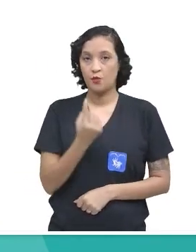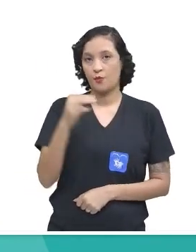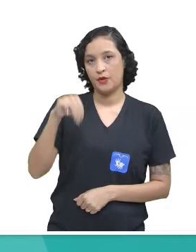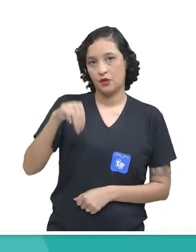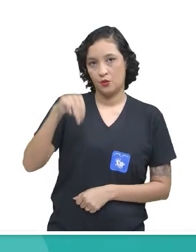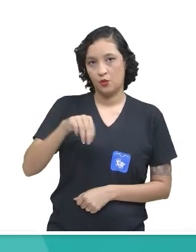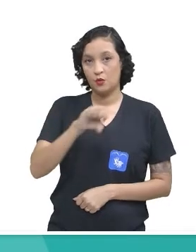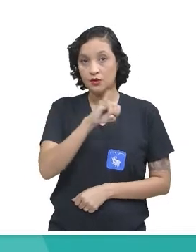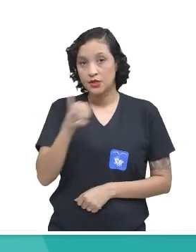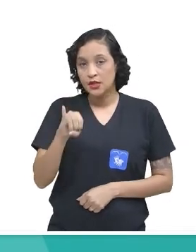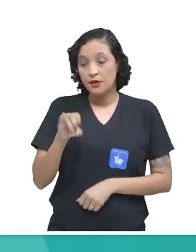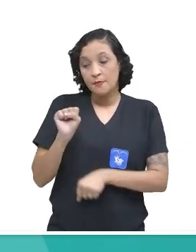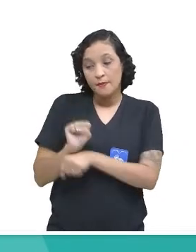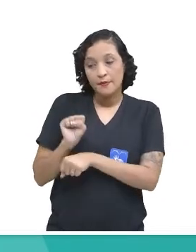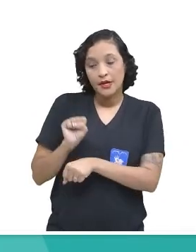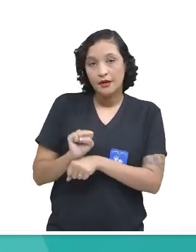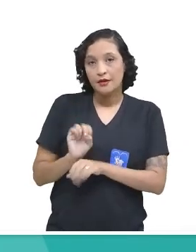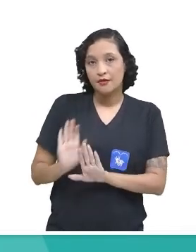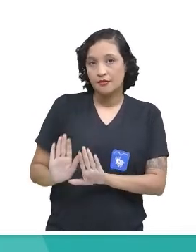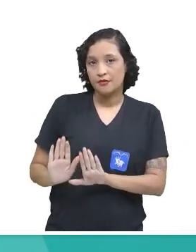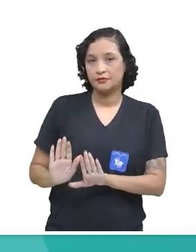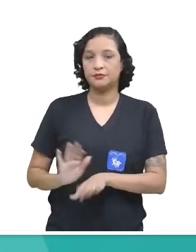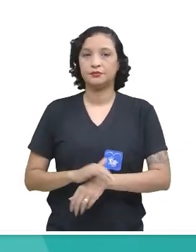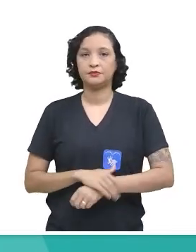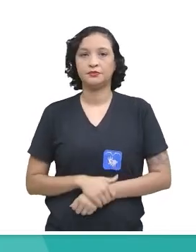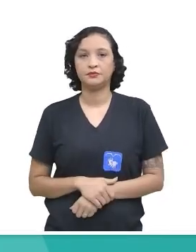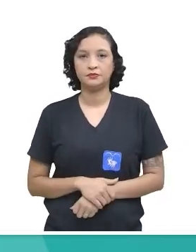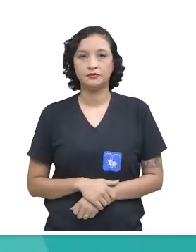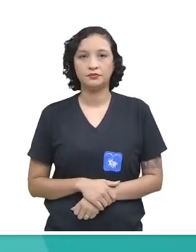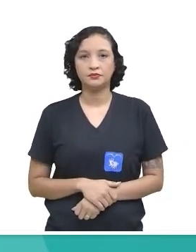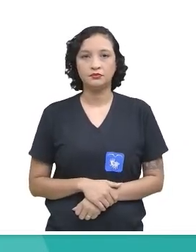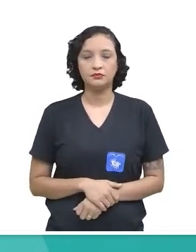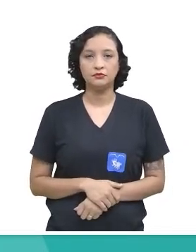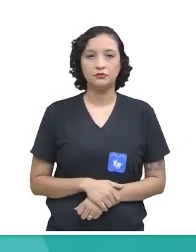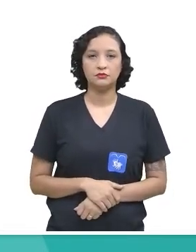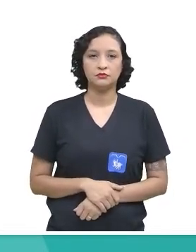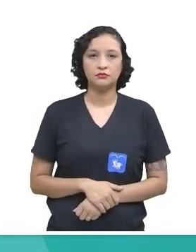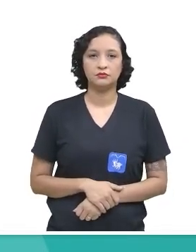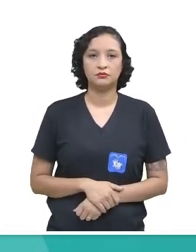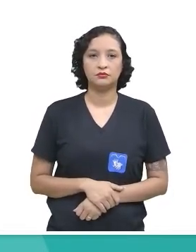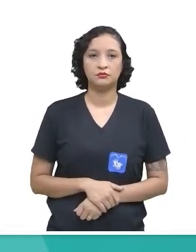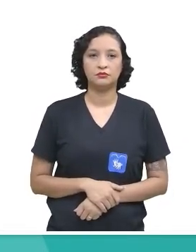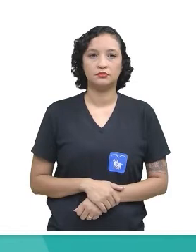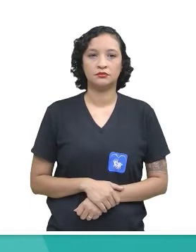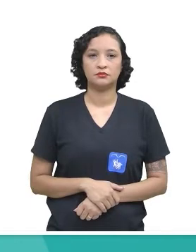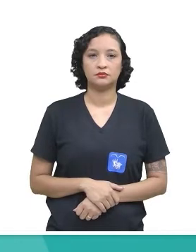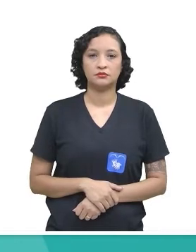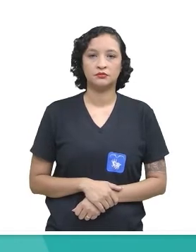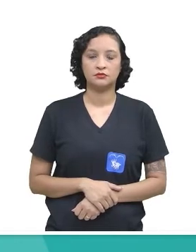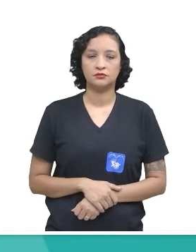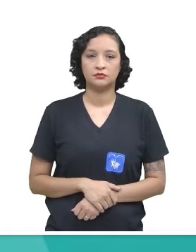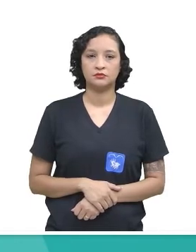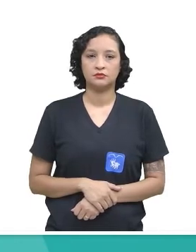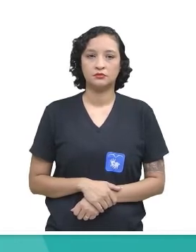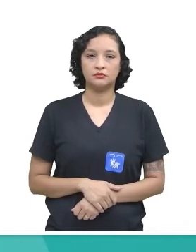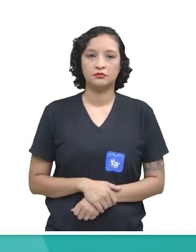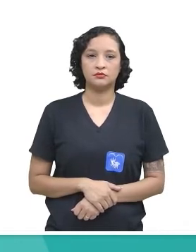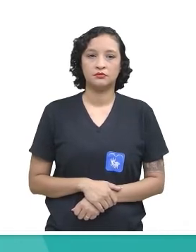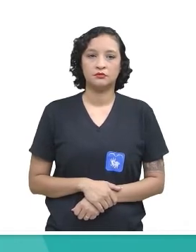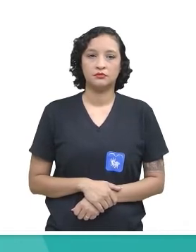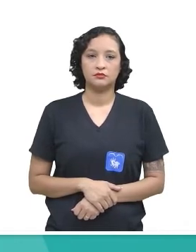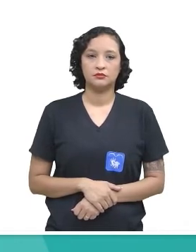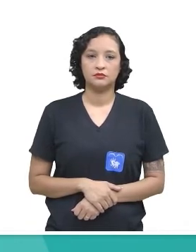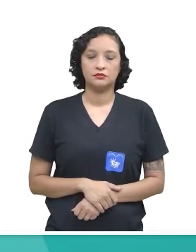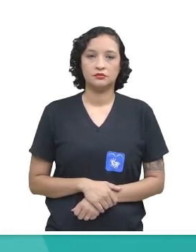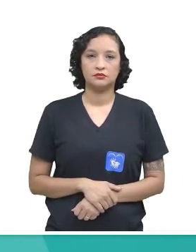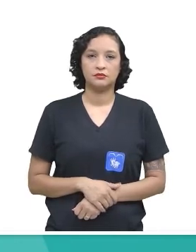repouso. Então, ela está em repouso, bate 90, a frequência dela é de 90 vezes por minuto. E isso equivale a